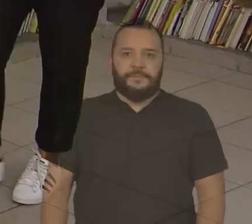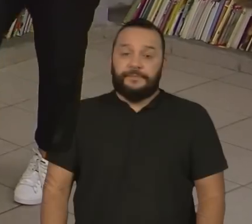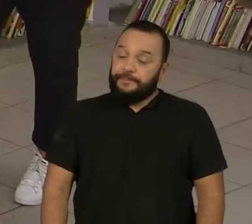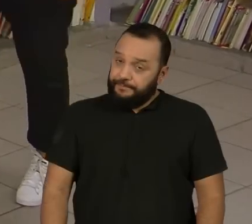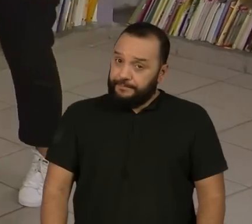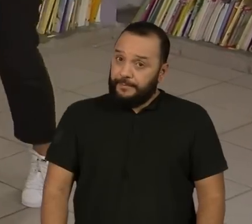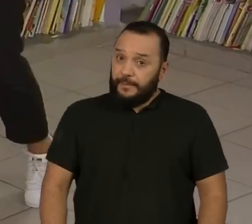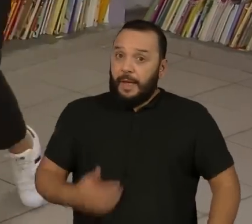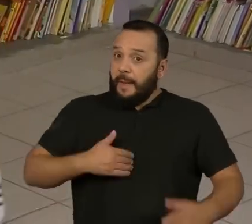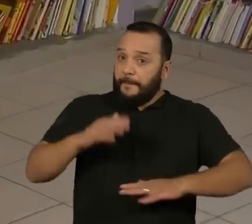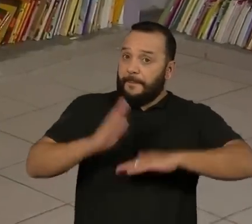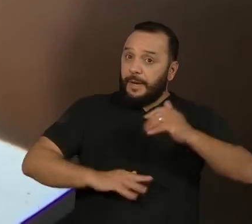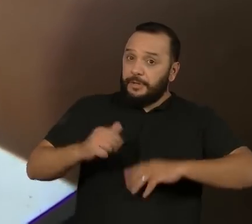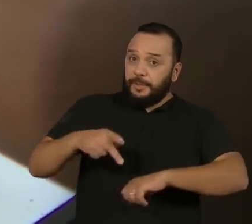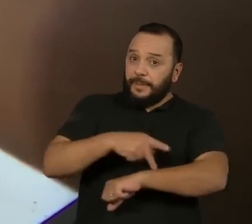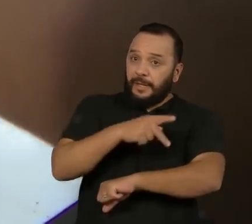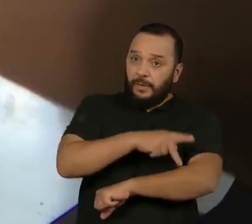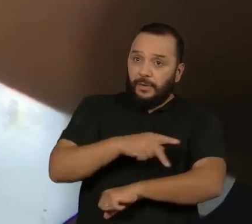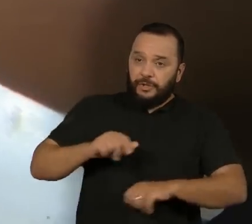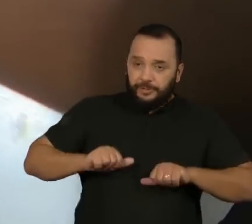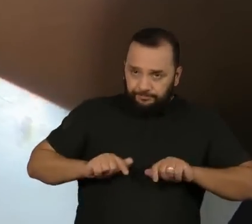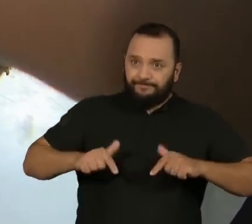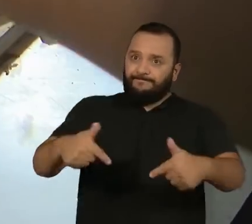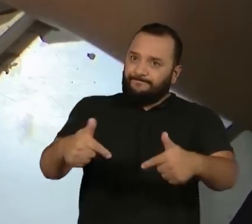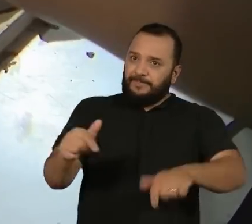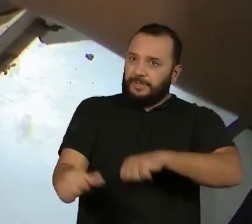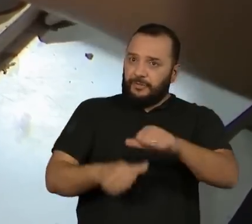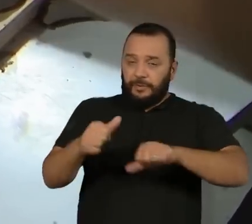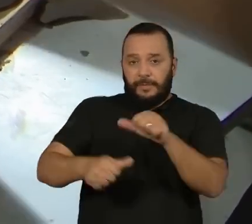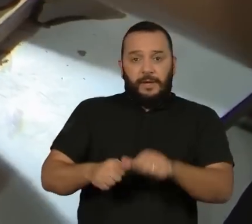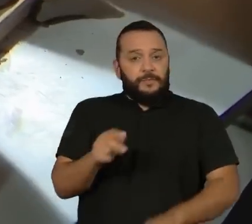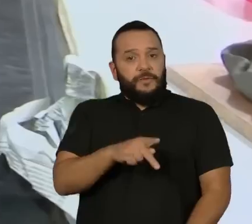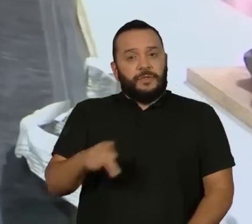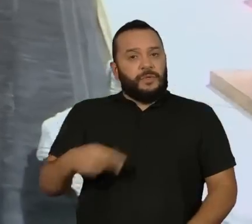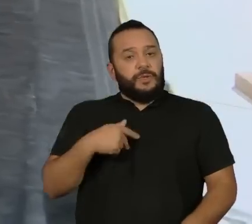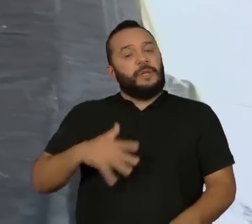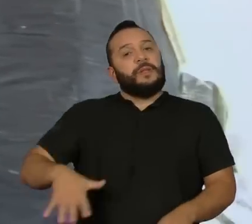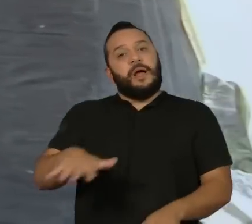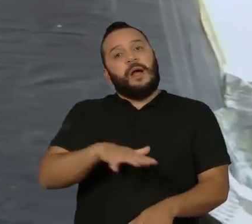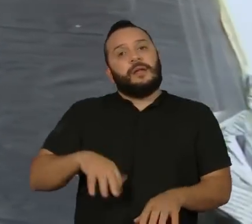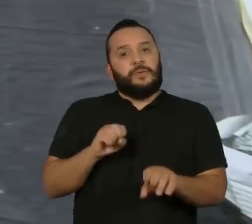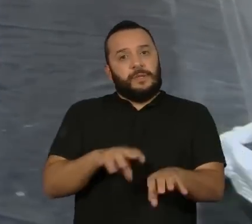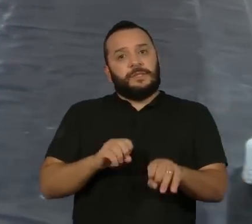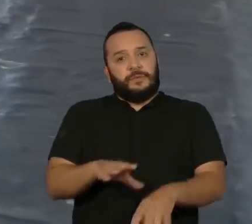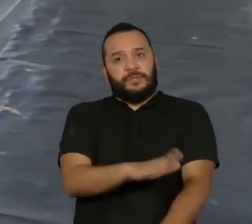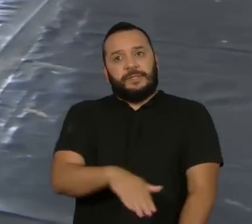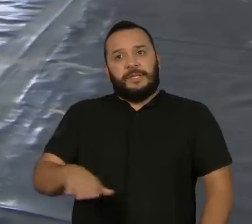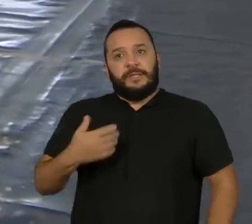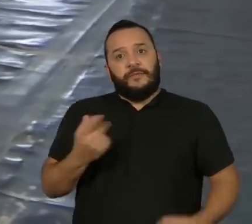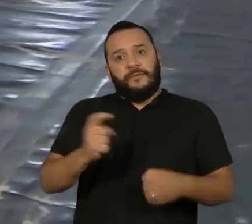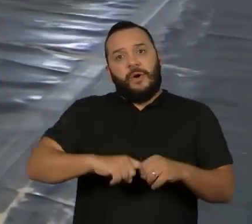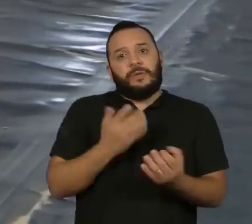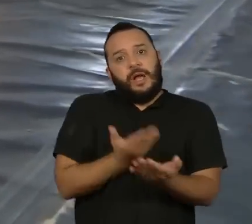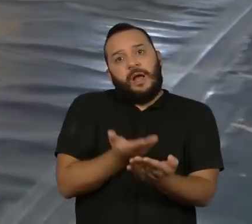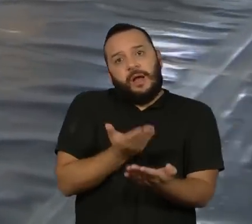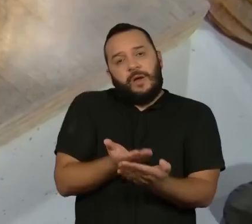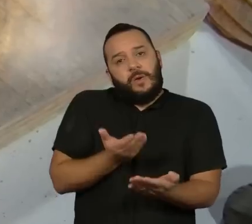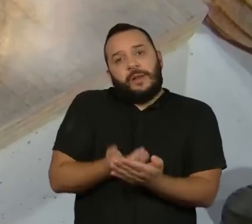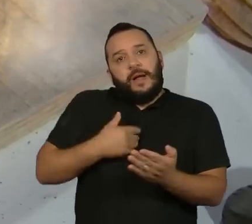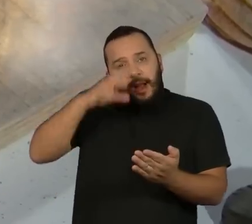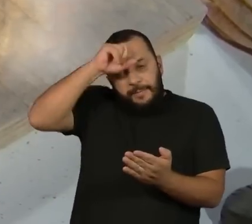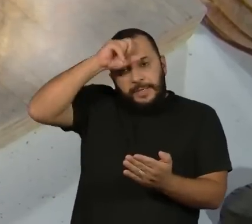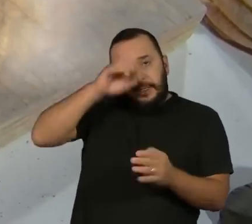transformar a prática pedagógica. Professores da educação infantil voltam à sala de aula para aprender novas técnicas de arte e